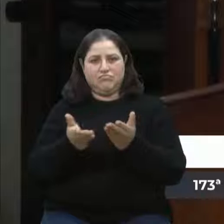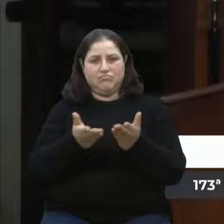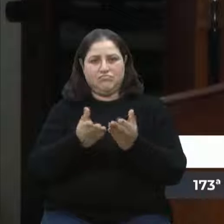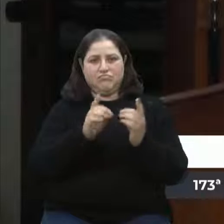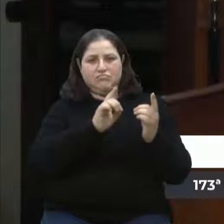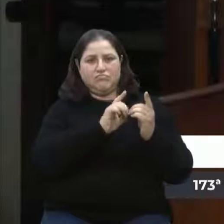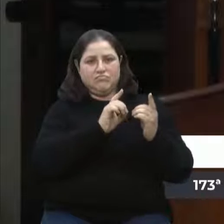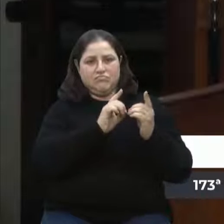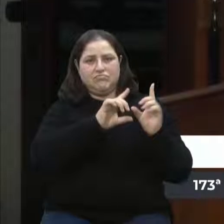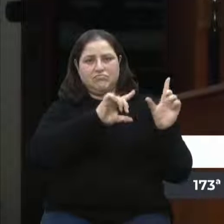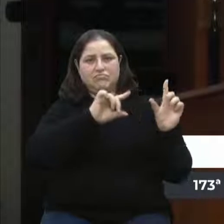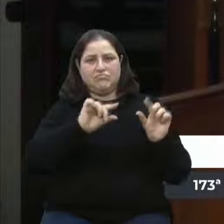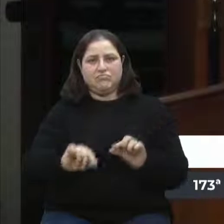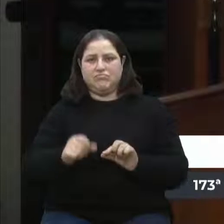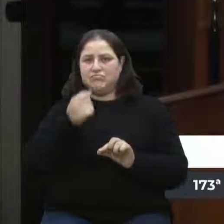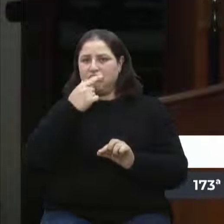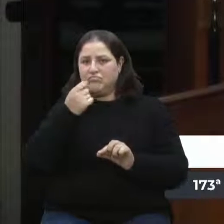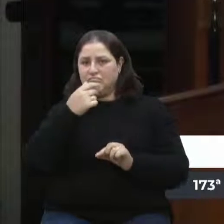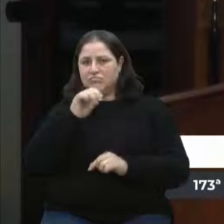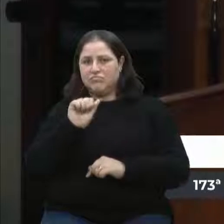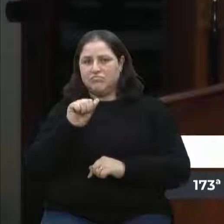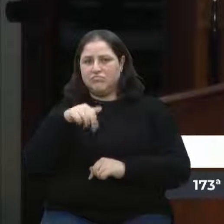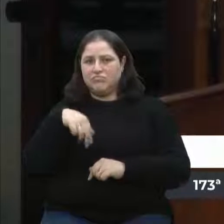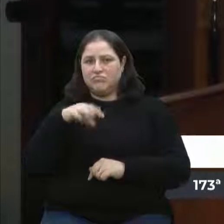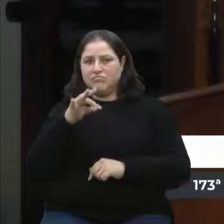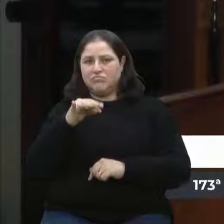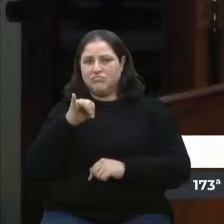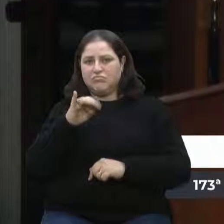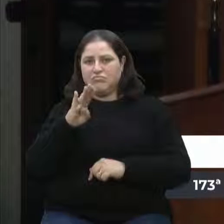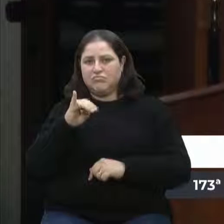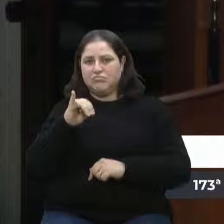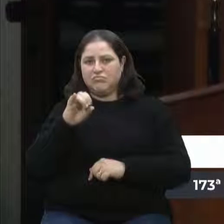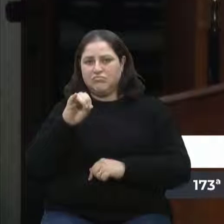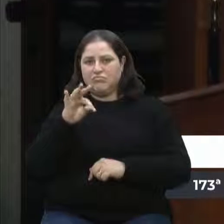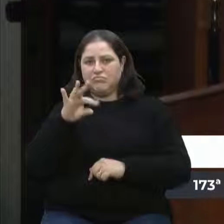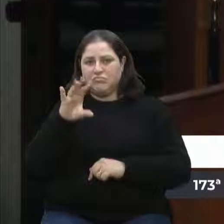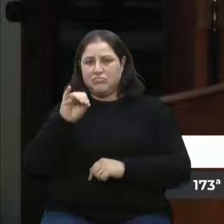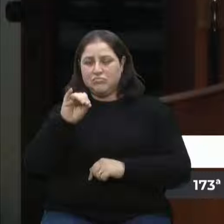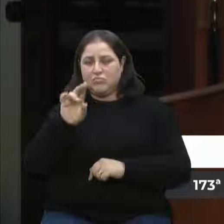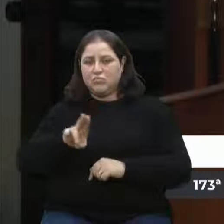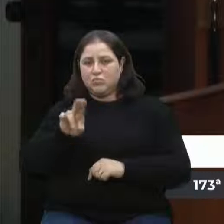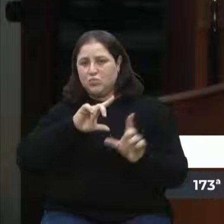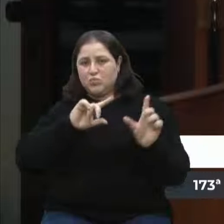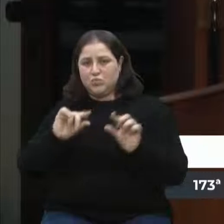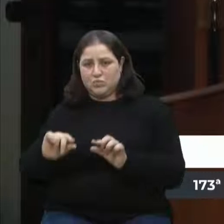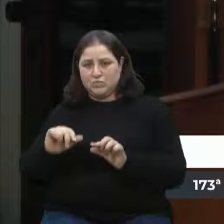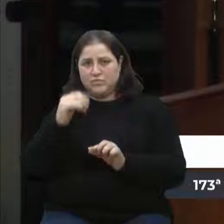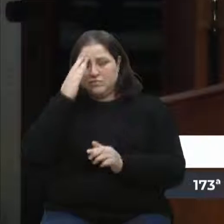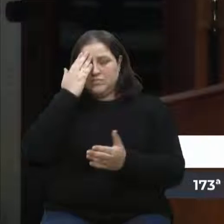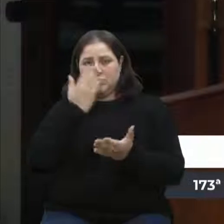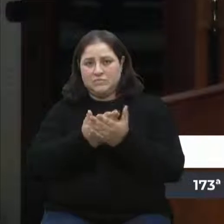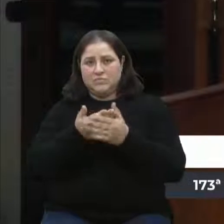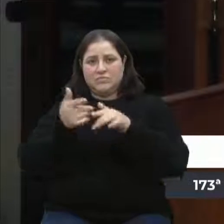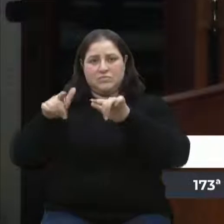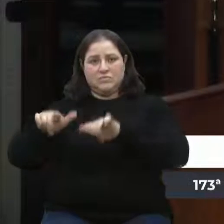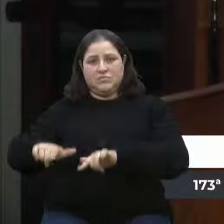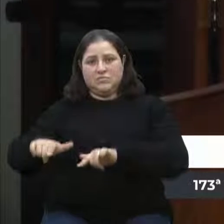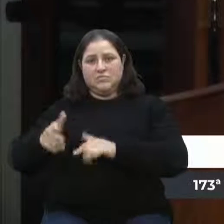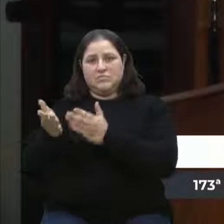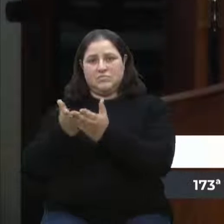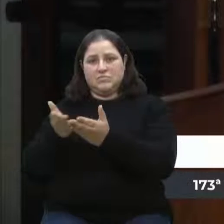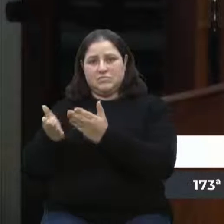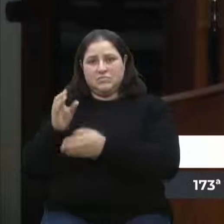da quantidade de antibióticos, de medicamentos. Então, a gente tem certeza que esse espaço vai atender com excelência